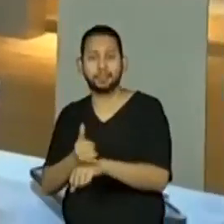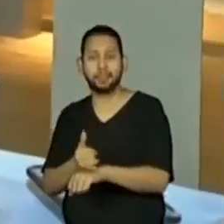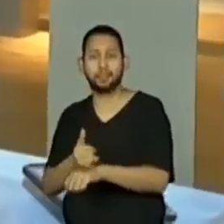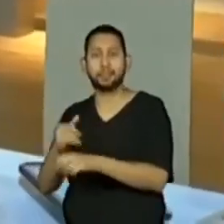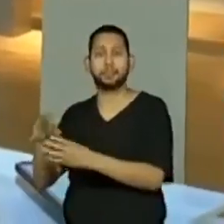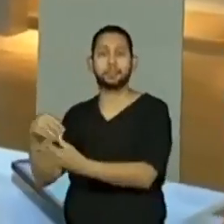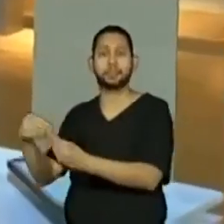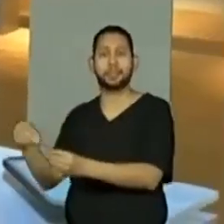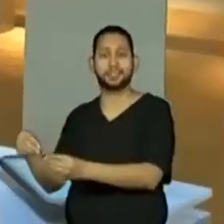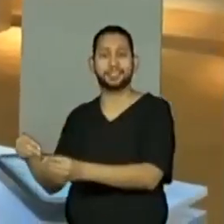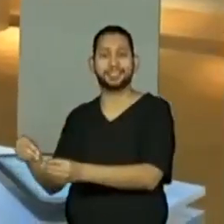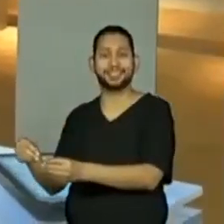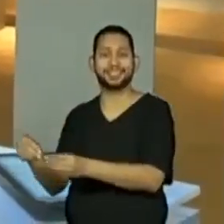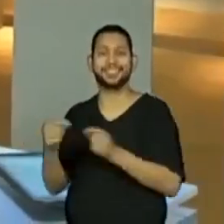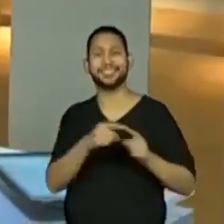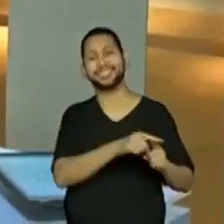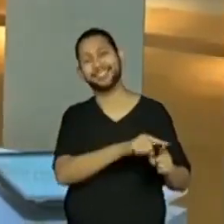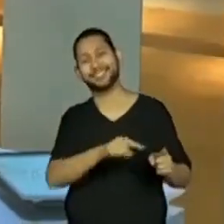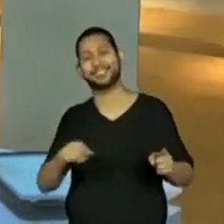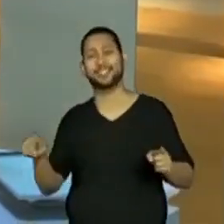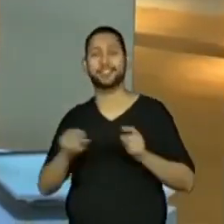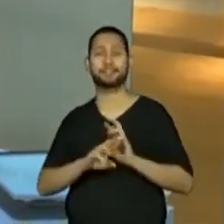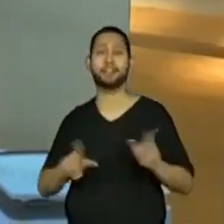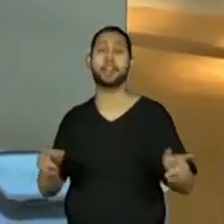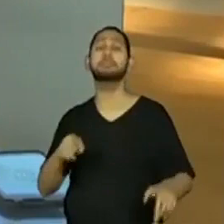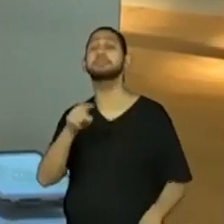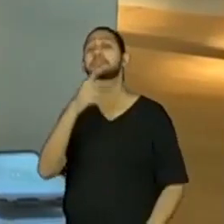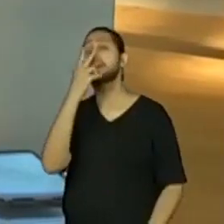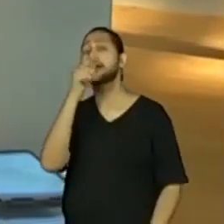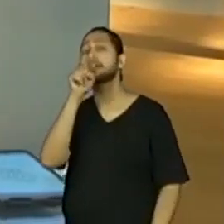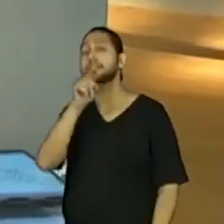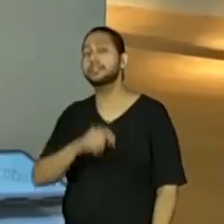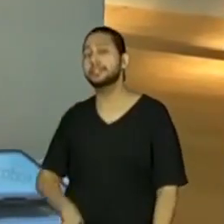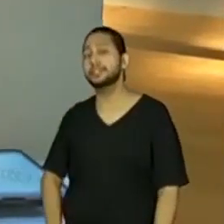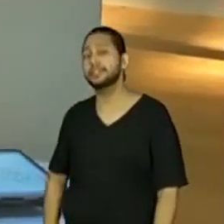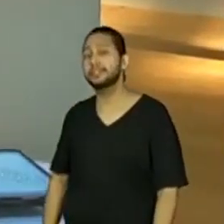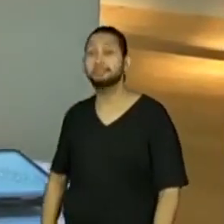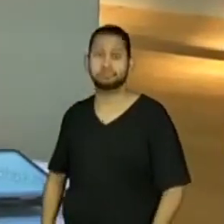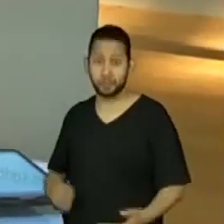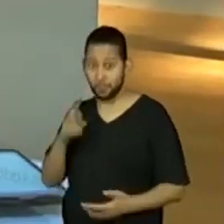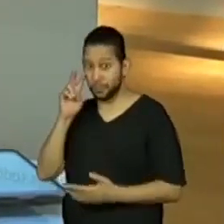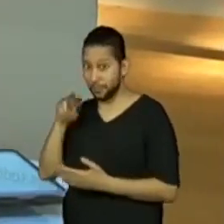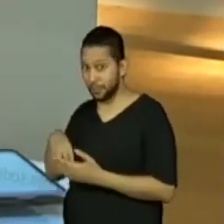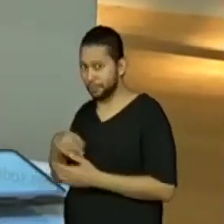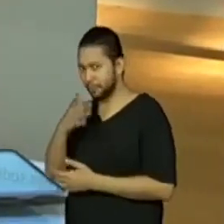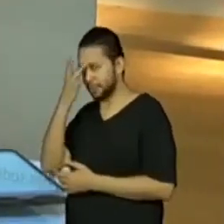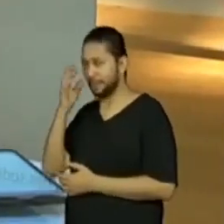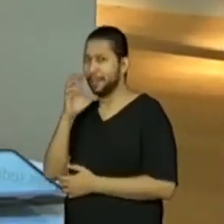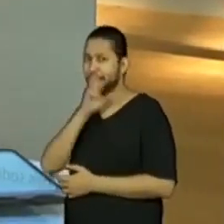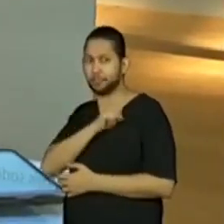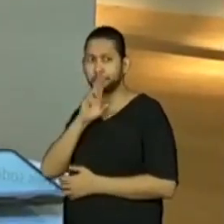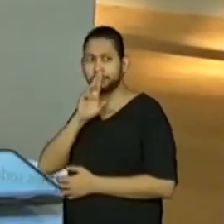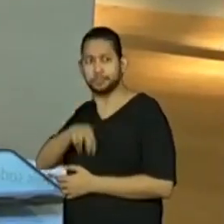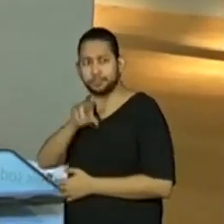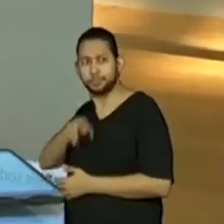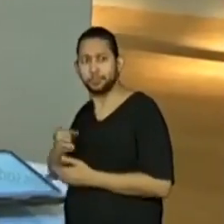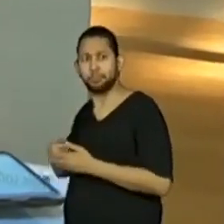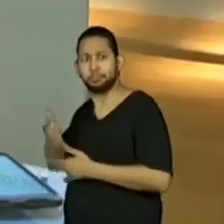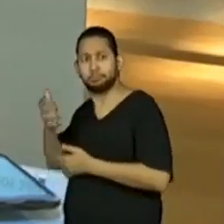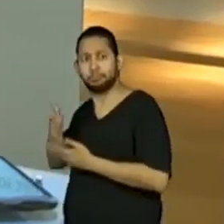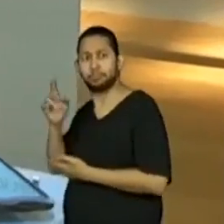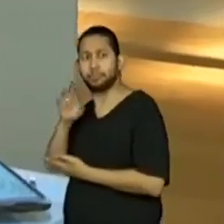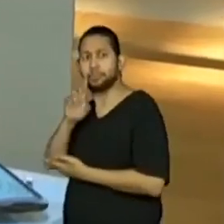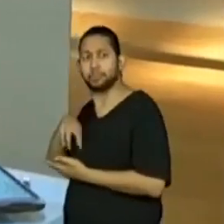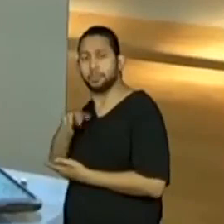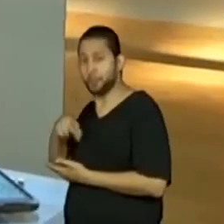e um plástico. E aí, o que vocês acham? Né? Vamos ver aí se tem alguém rápido, esperto, e já está enviando